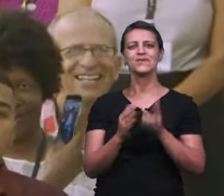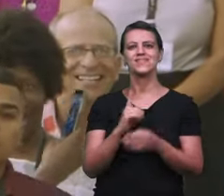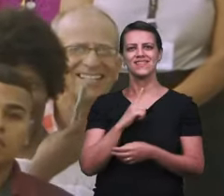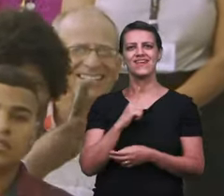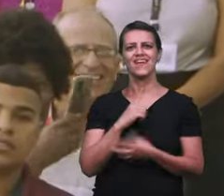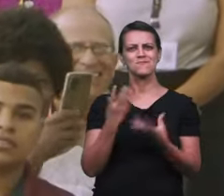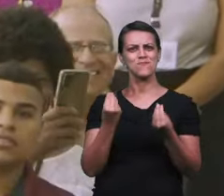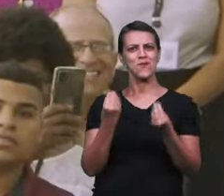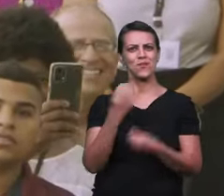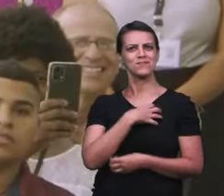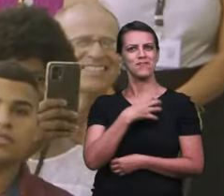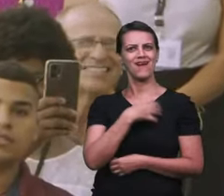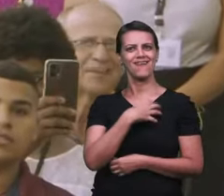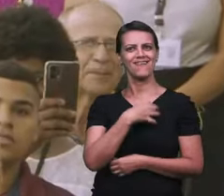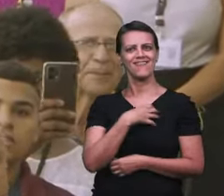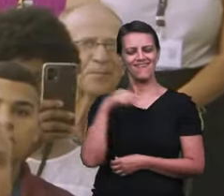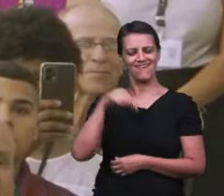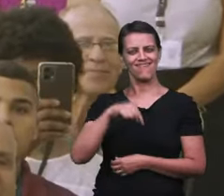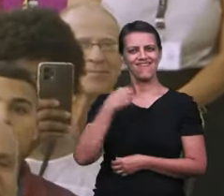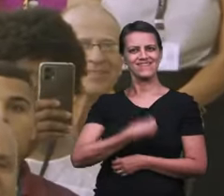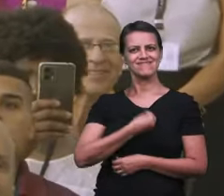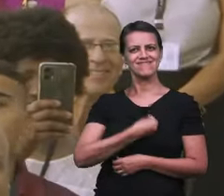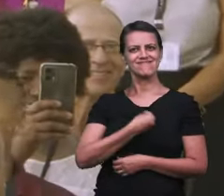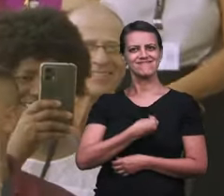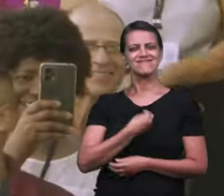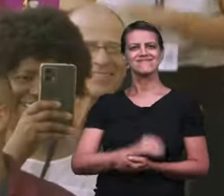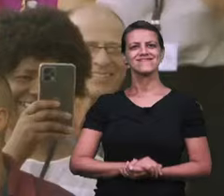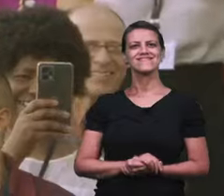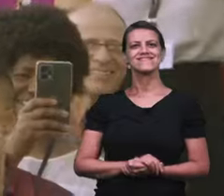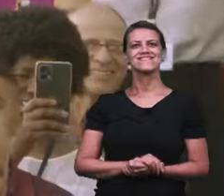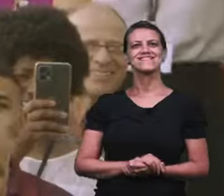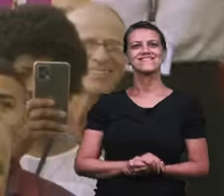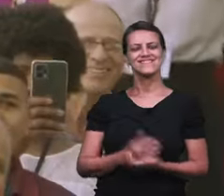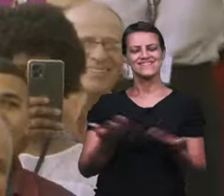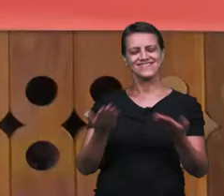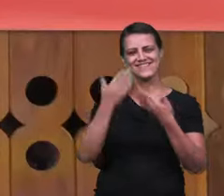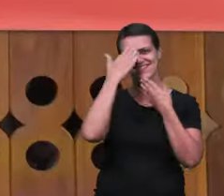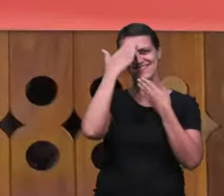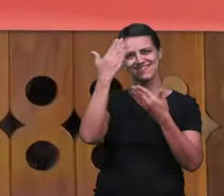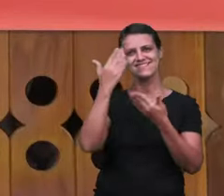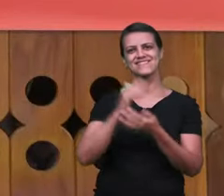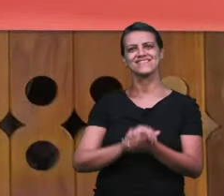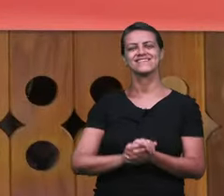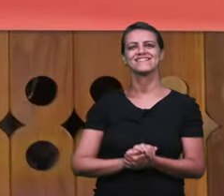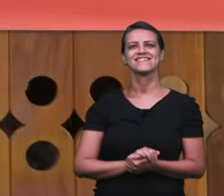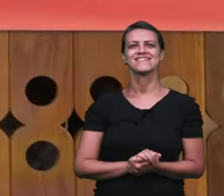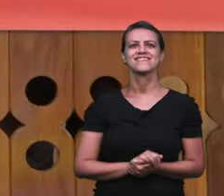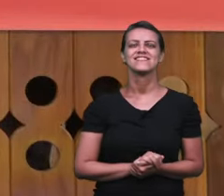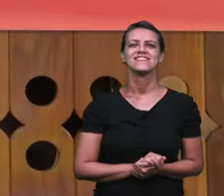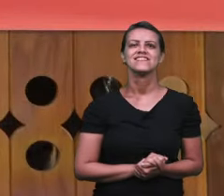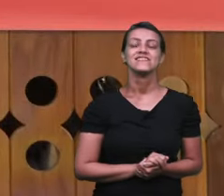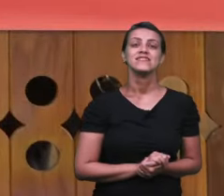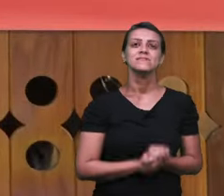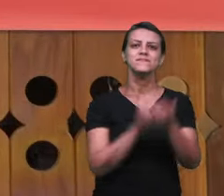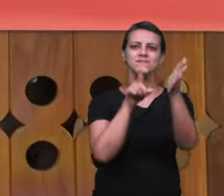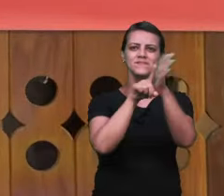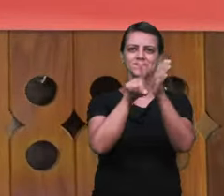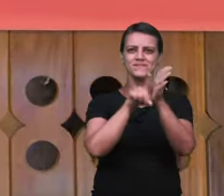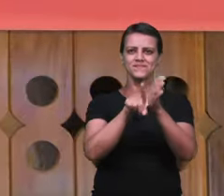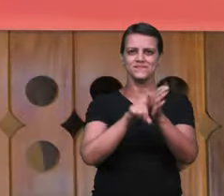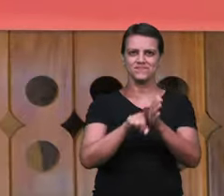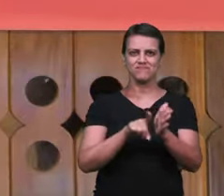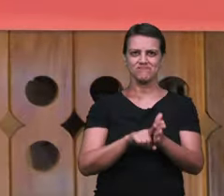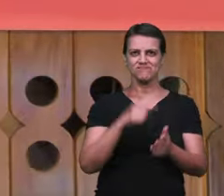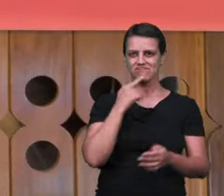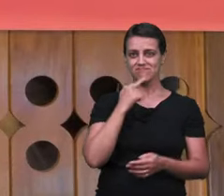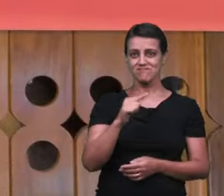mas esses não, esses são de verdade. Amém. Os irmãos podem se sentar. Vamos então às perguntas para a próxima semana